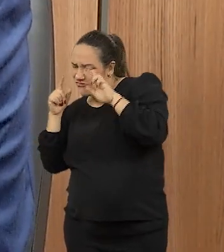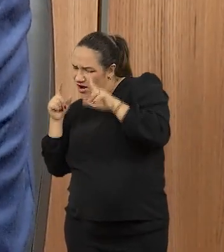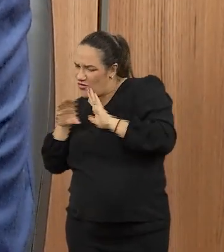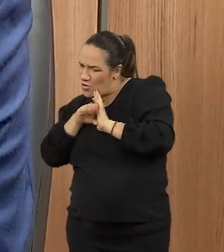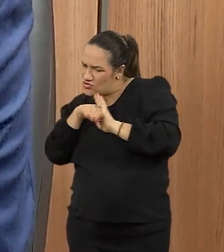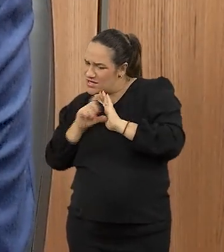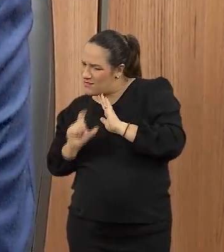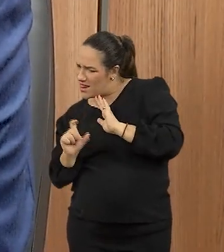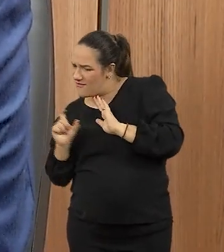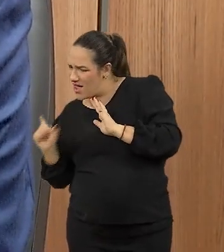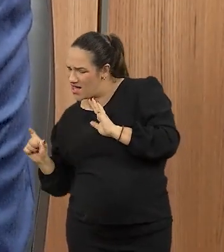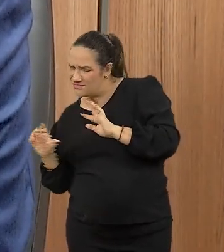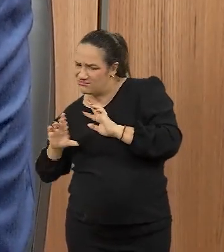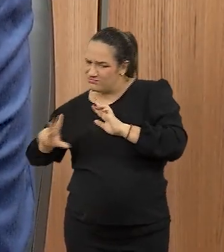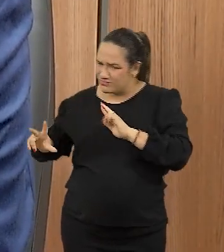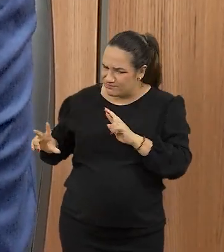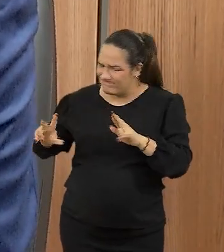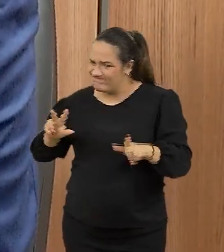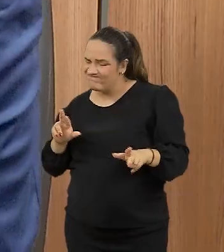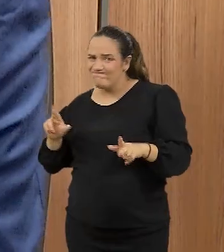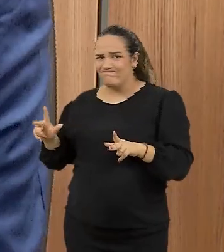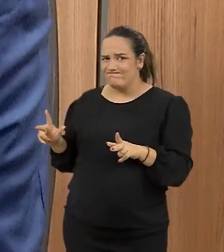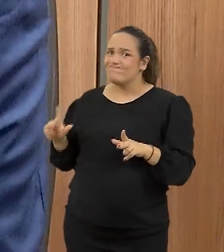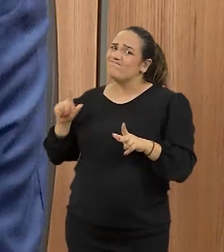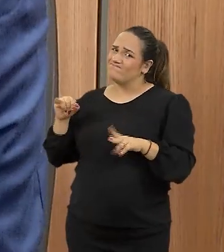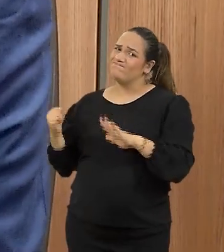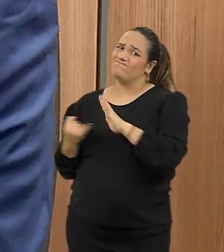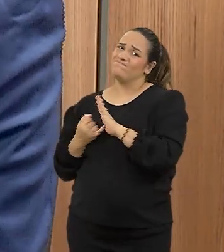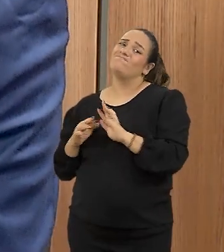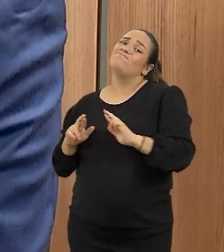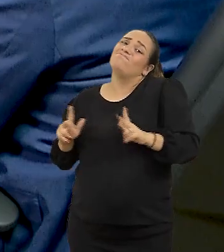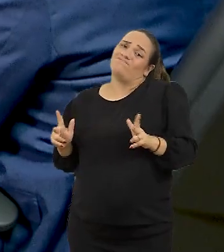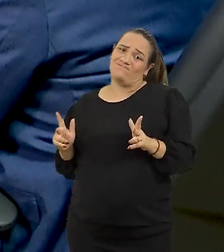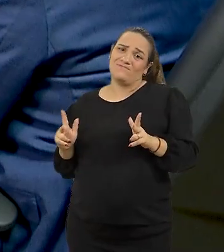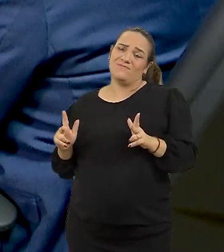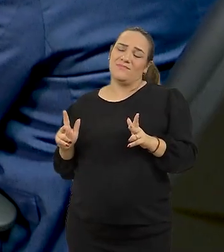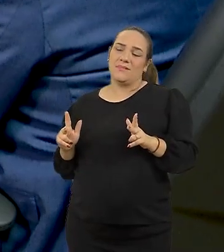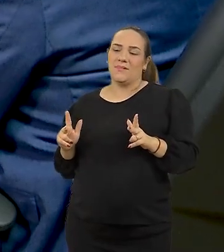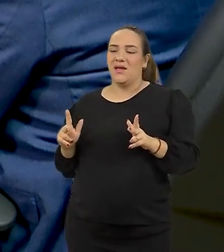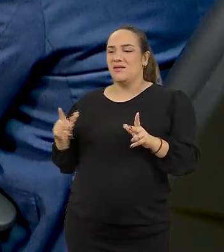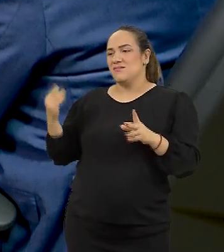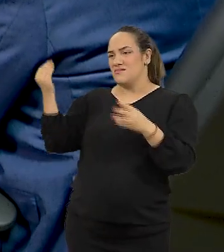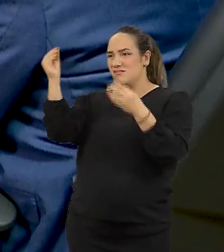que construiu a legislação de certos institutos, porque elas foram